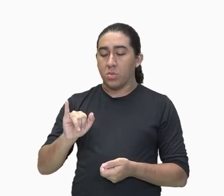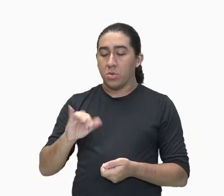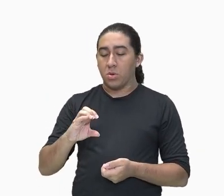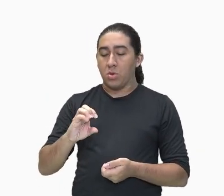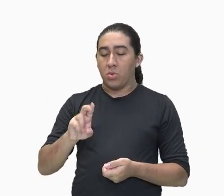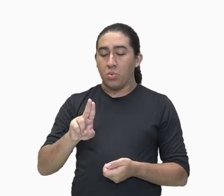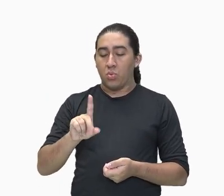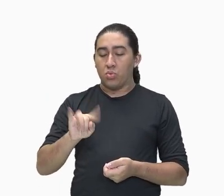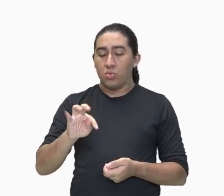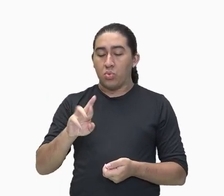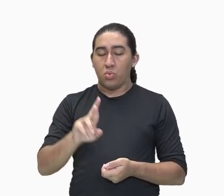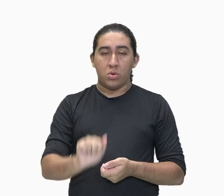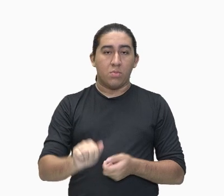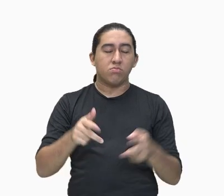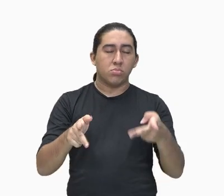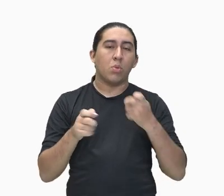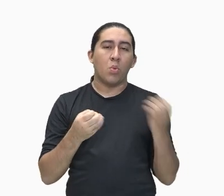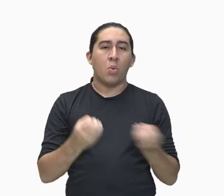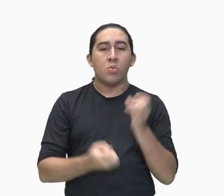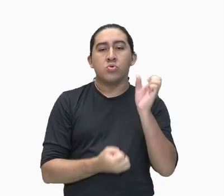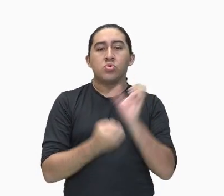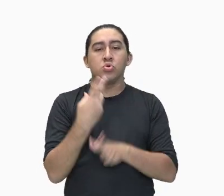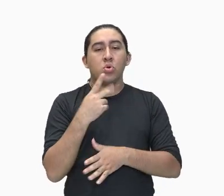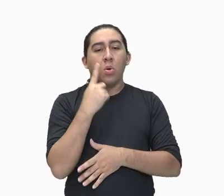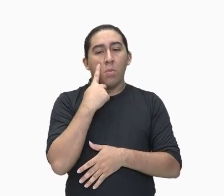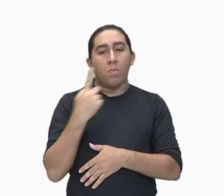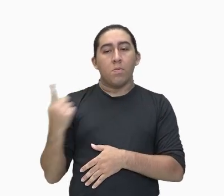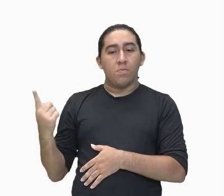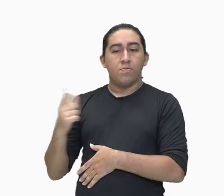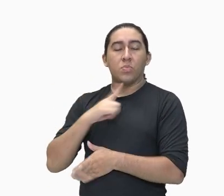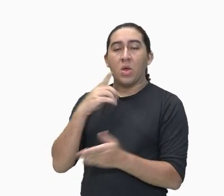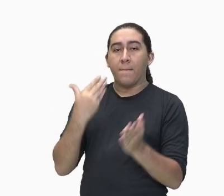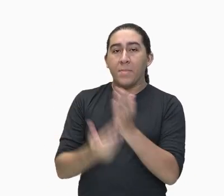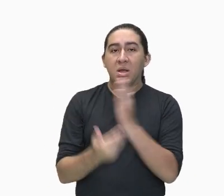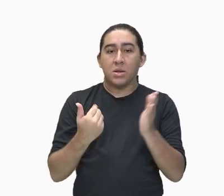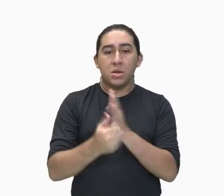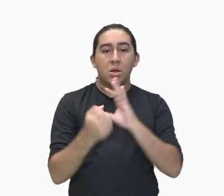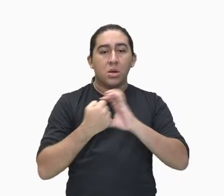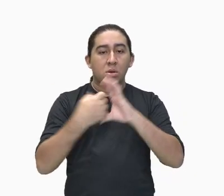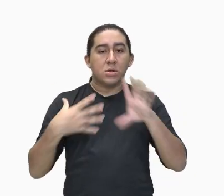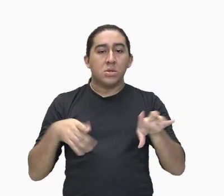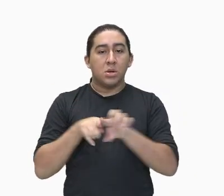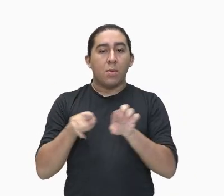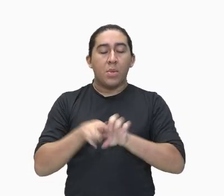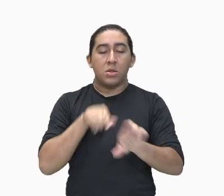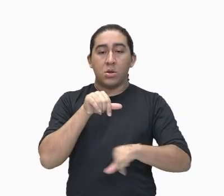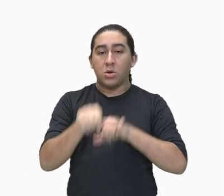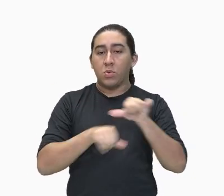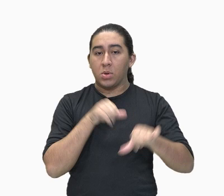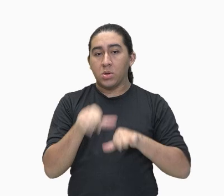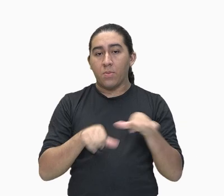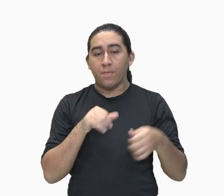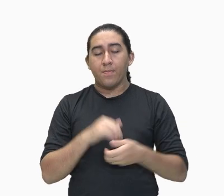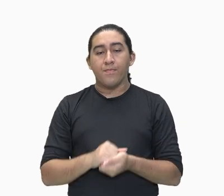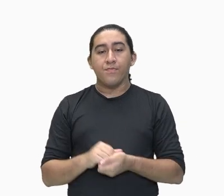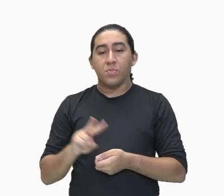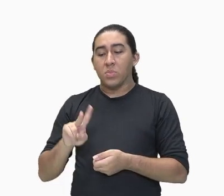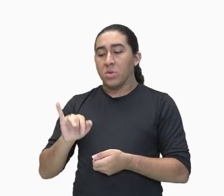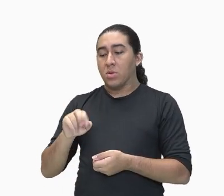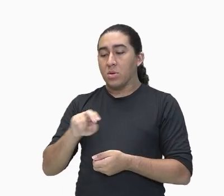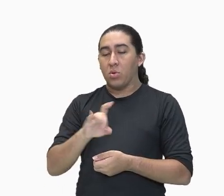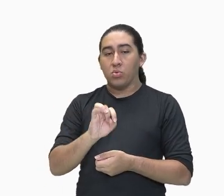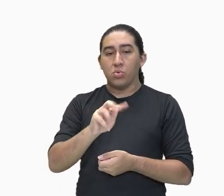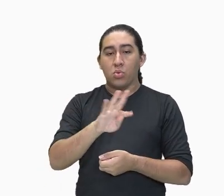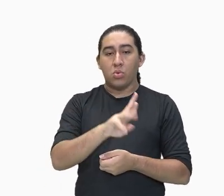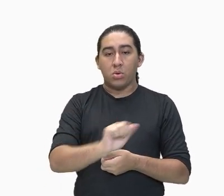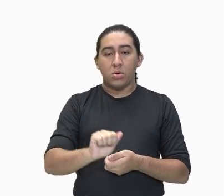Vinicultura, veja como foi formado, olha como há perda de elemento aí e a modificação. Vinicultura,